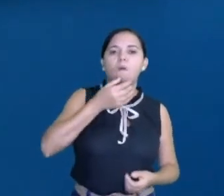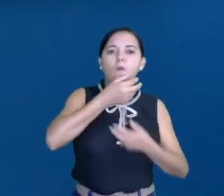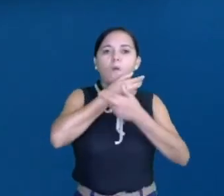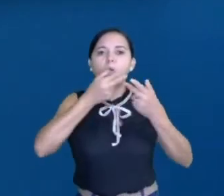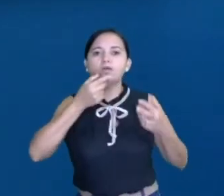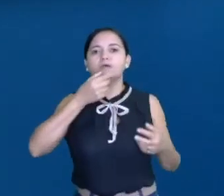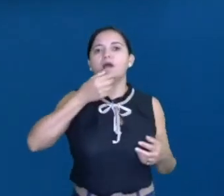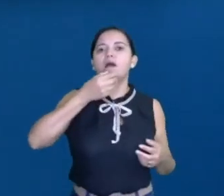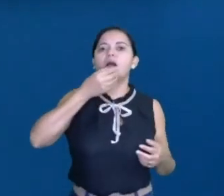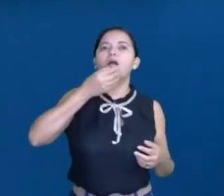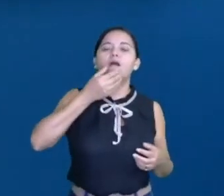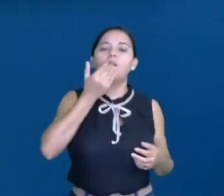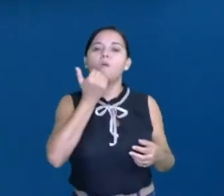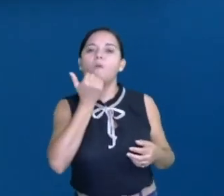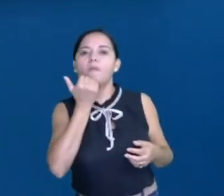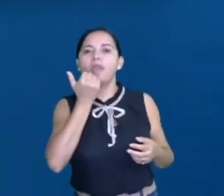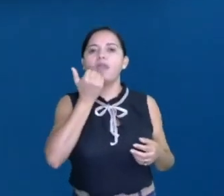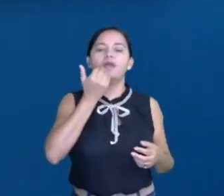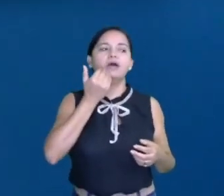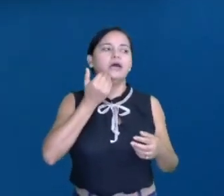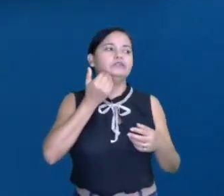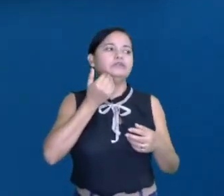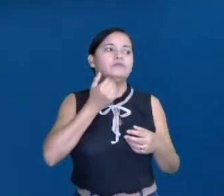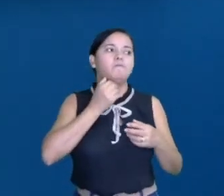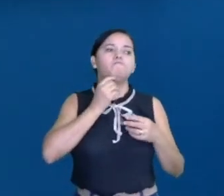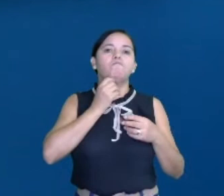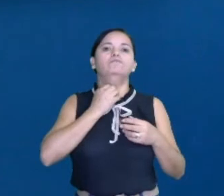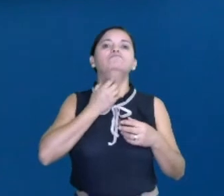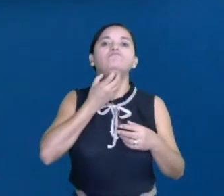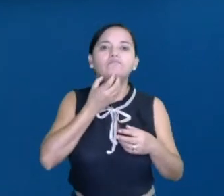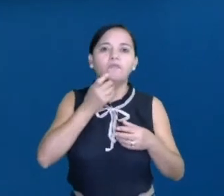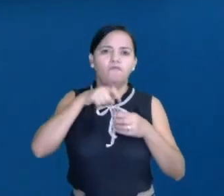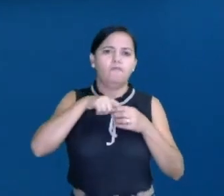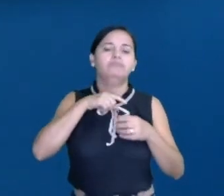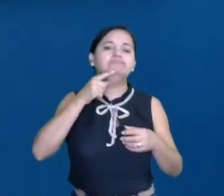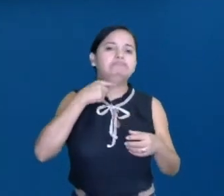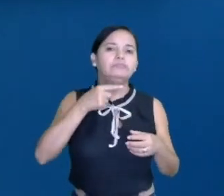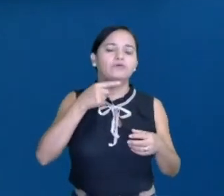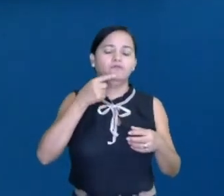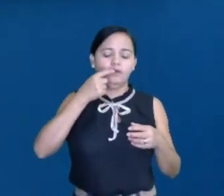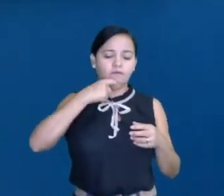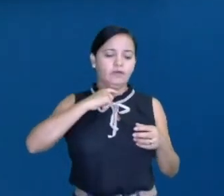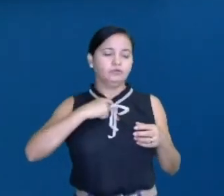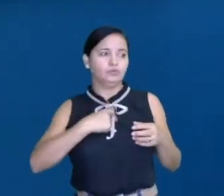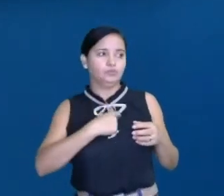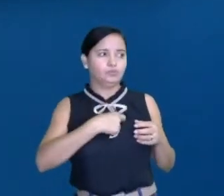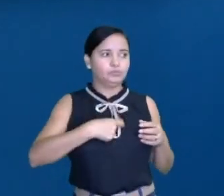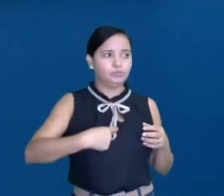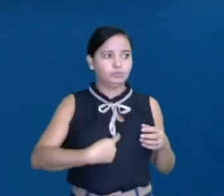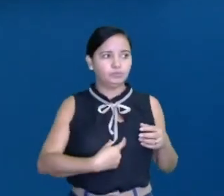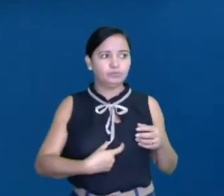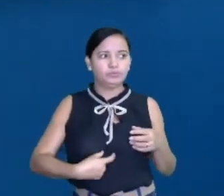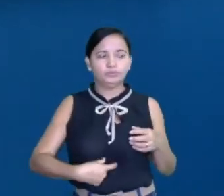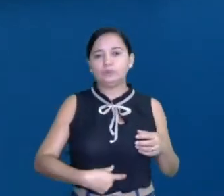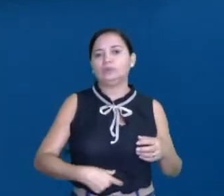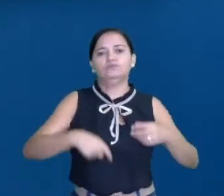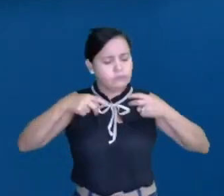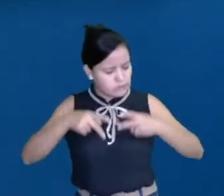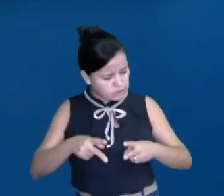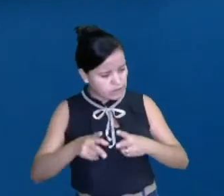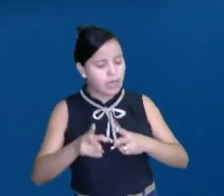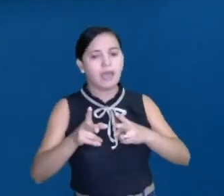precise voltar e vai continuar descendo. Esses movimentos peristálticos são lentos e